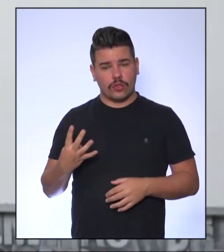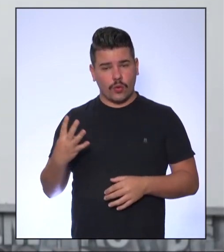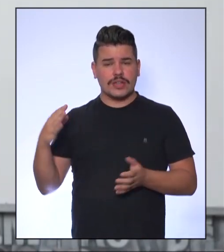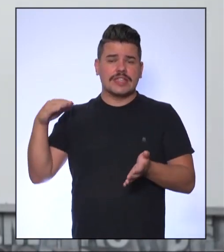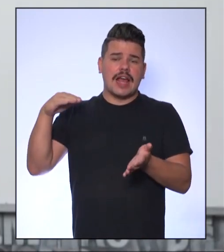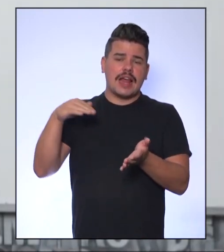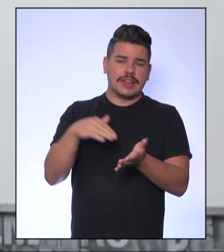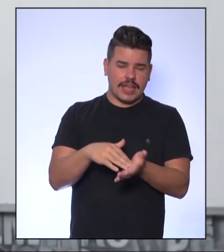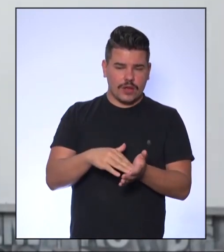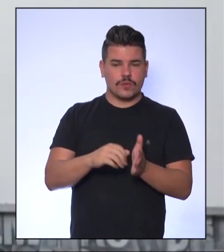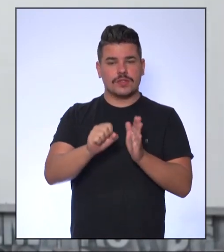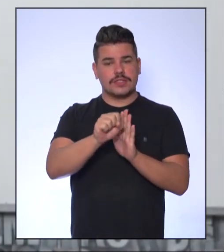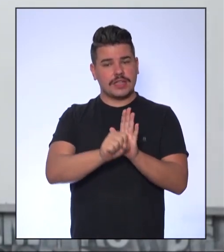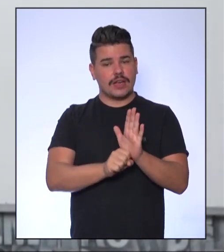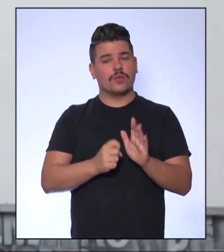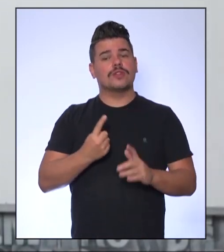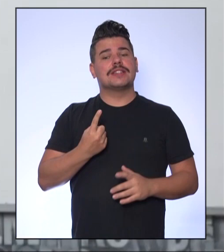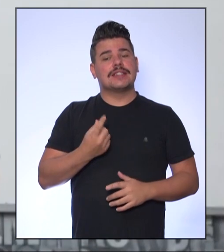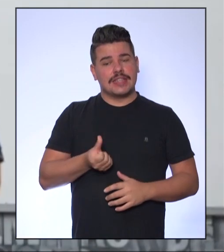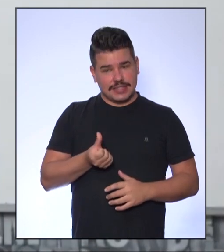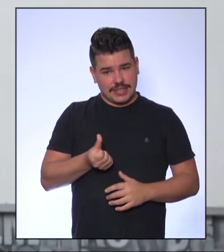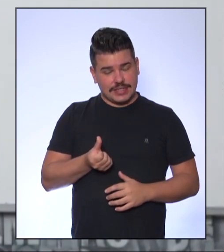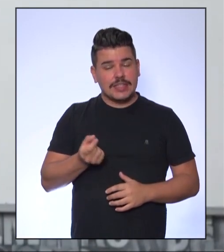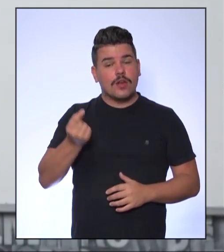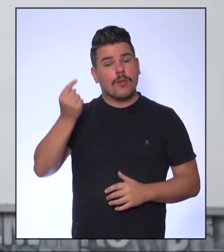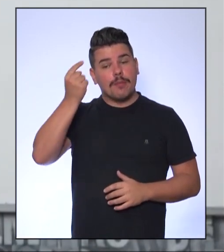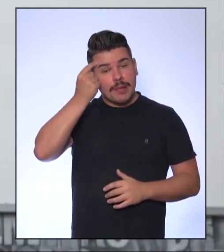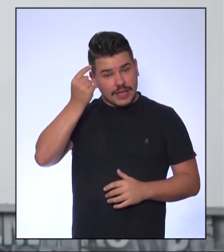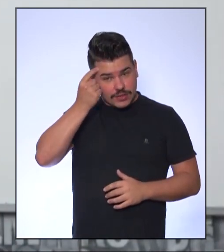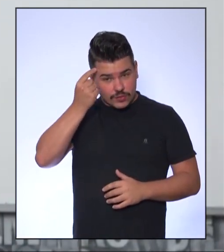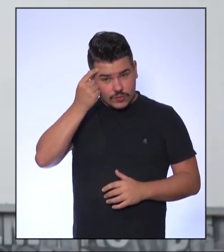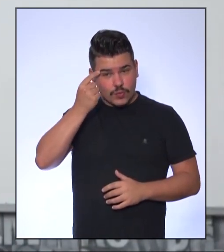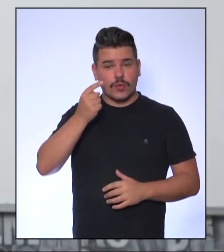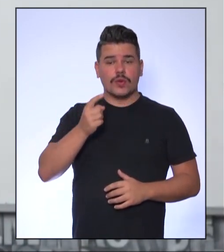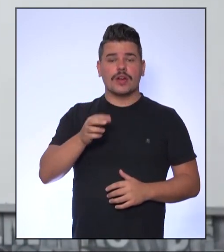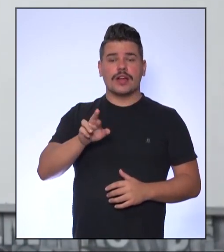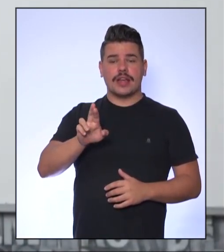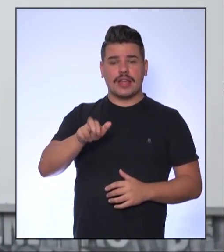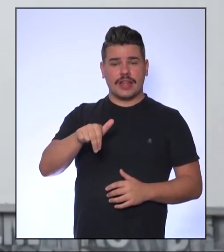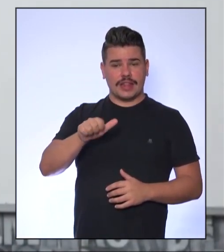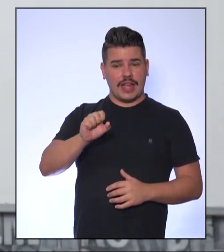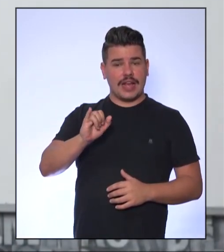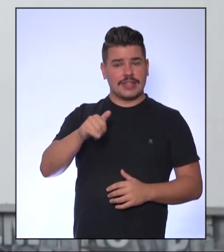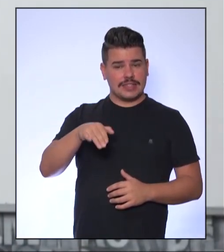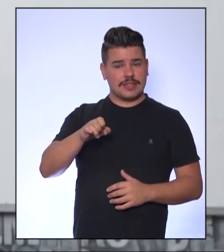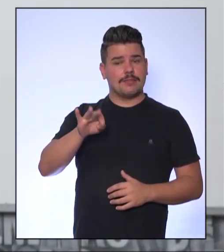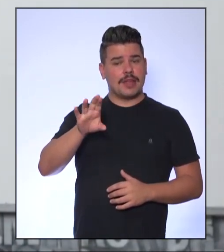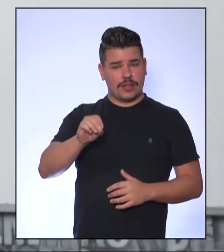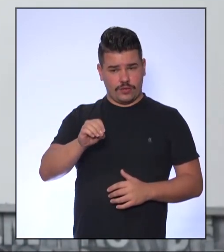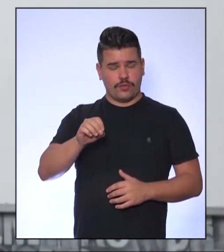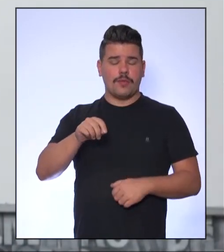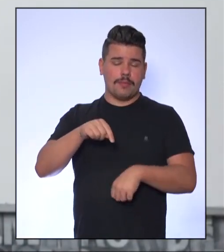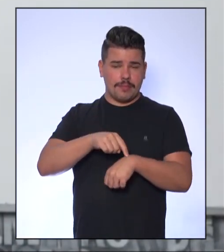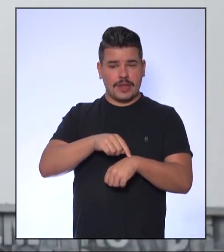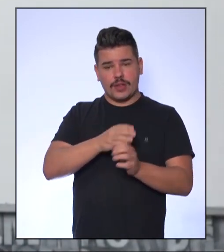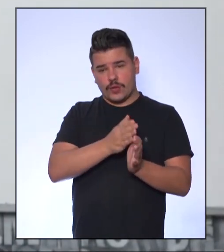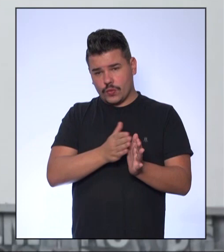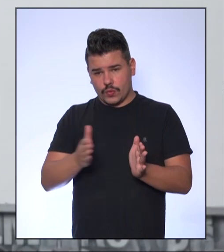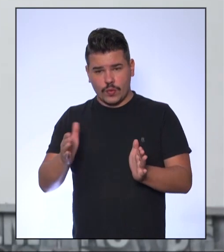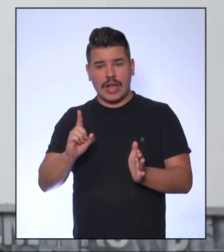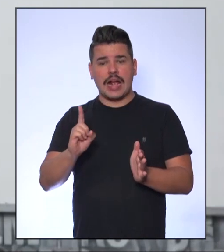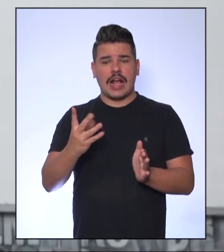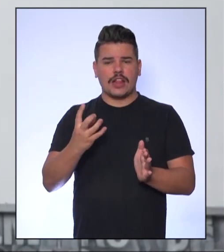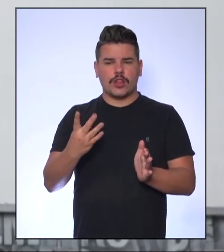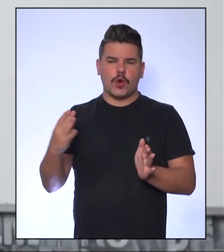século XVI. Então, quando eu penso em renascimento cultural, Elton, início ali no século XIV e estende até o